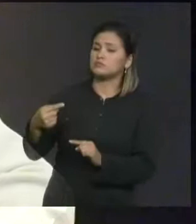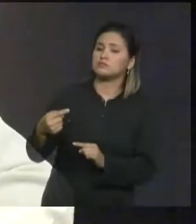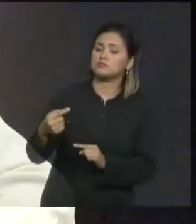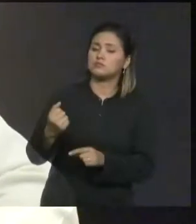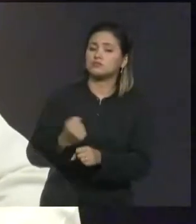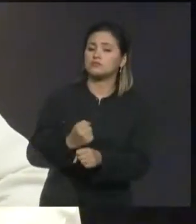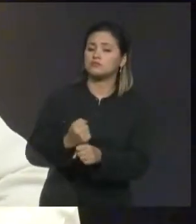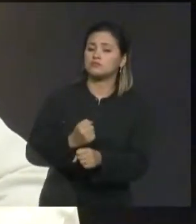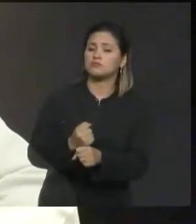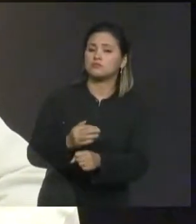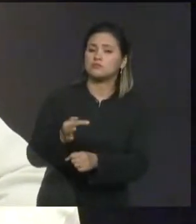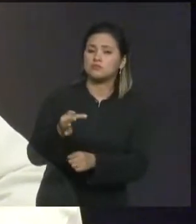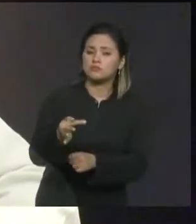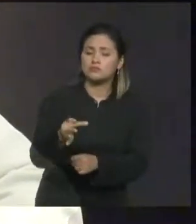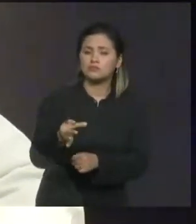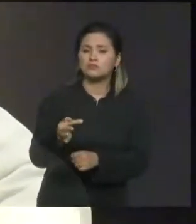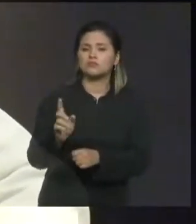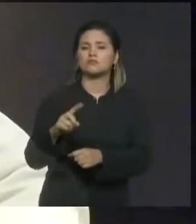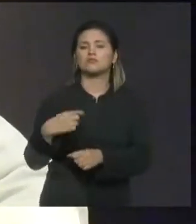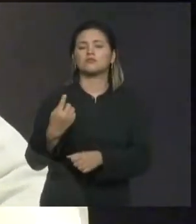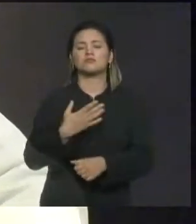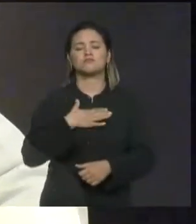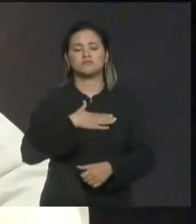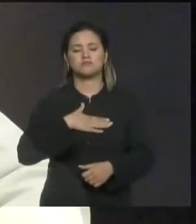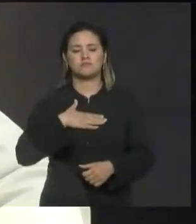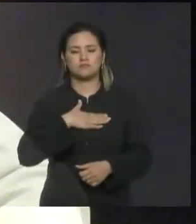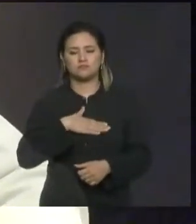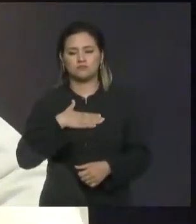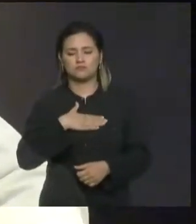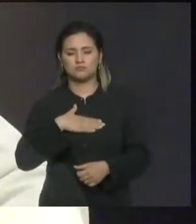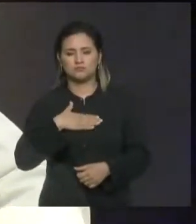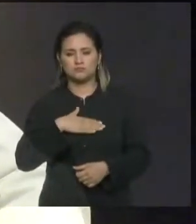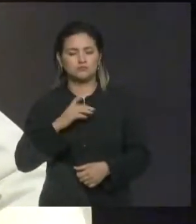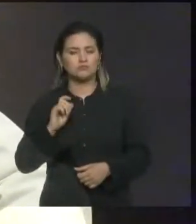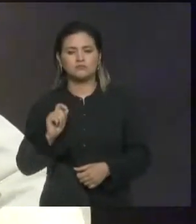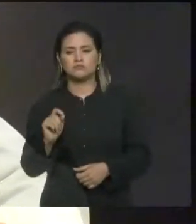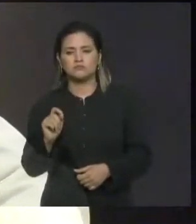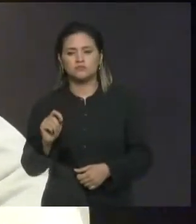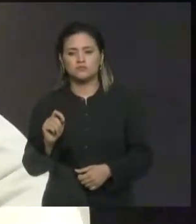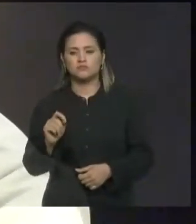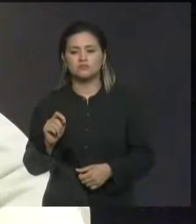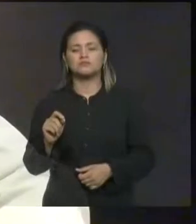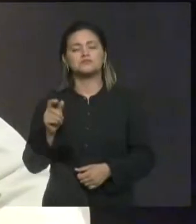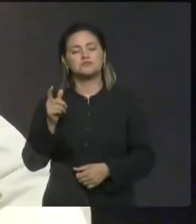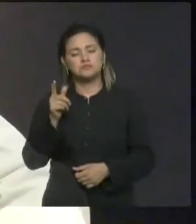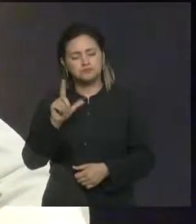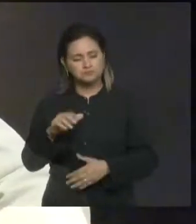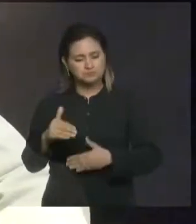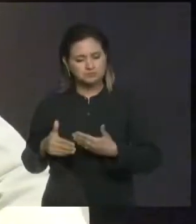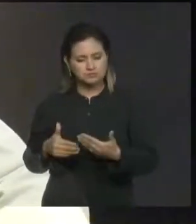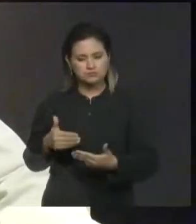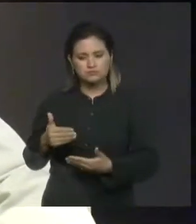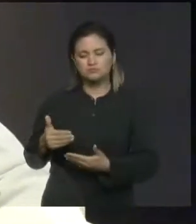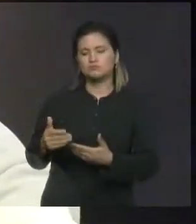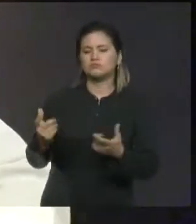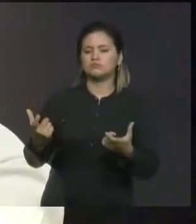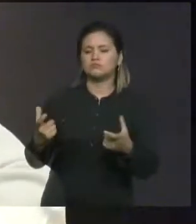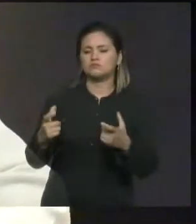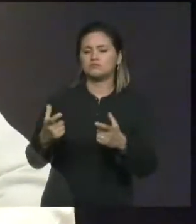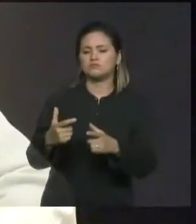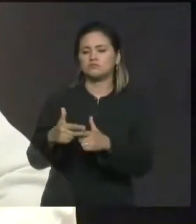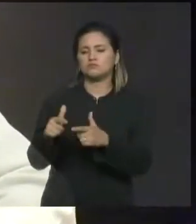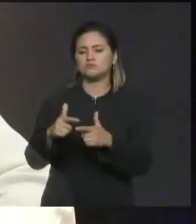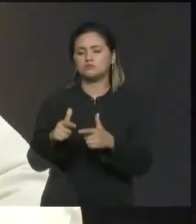possamos comemorar efetivamente ganhos reais para resolver o problema de câncer do nosso estado